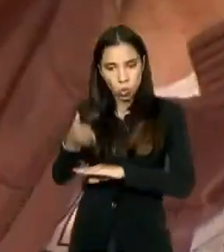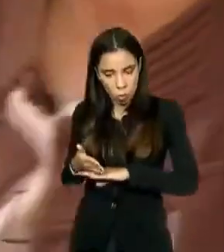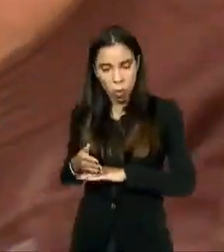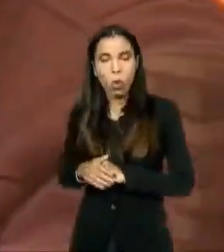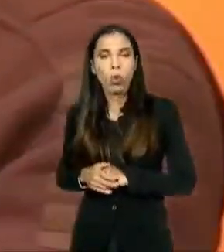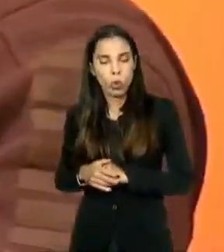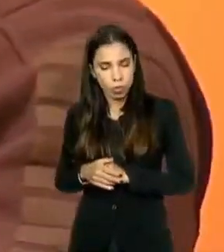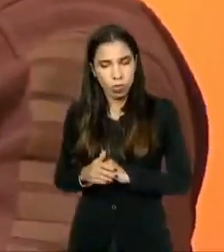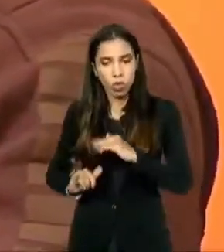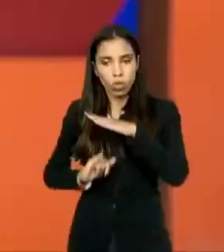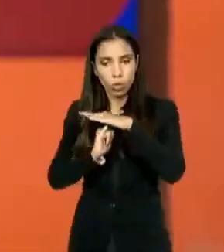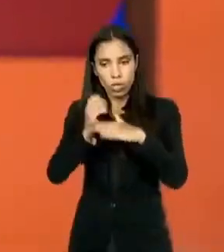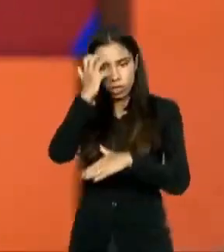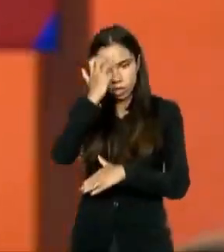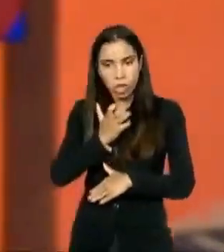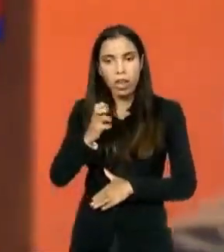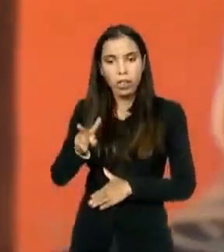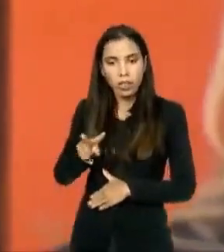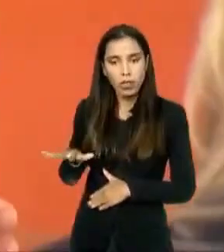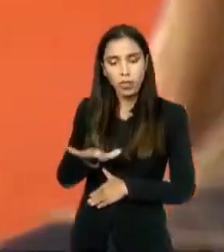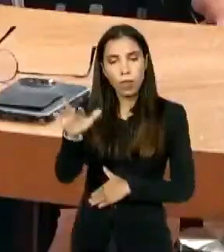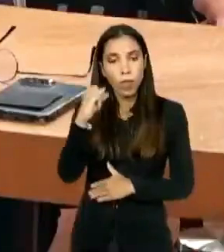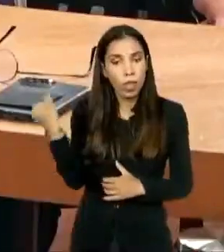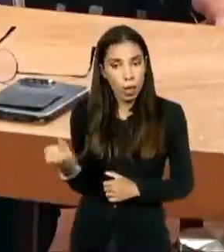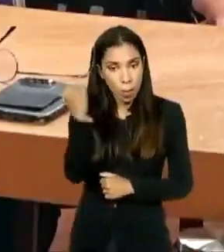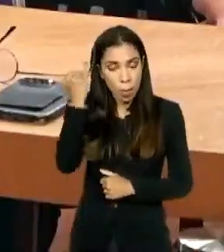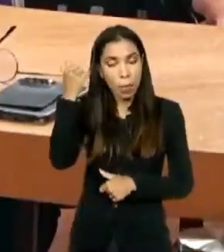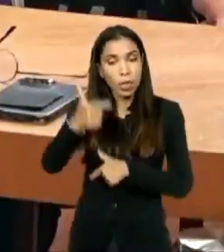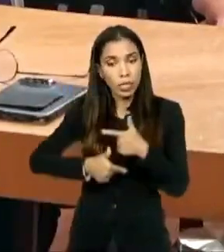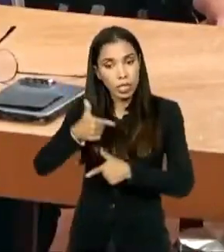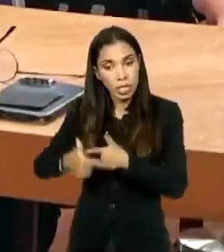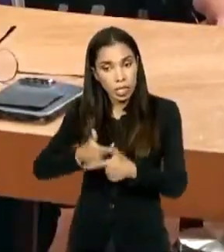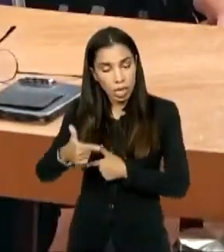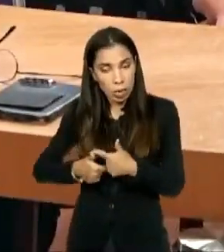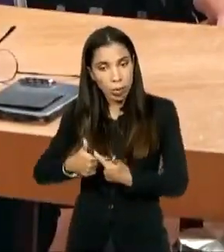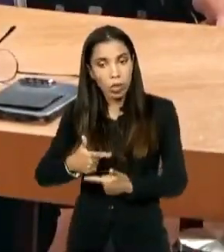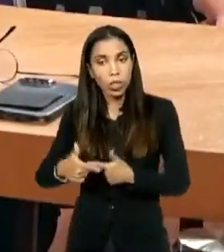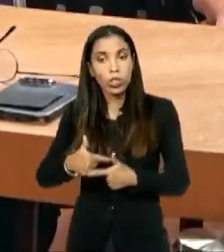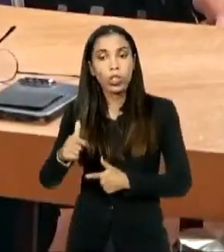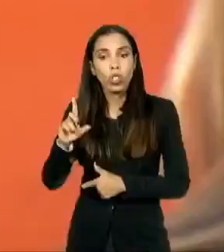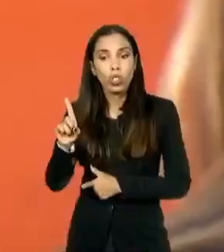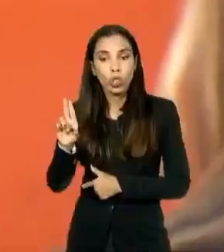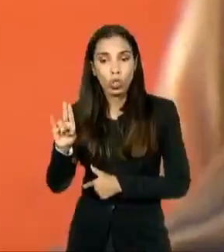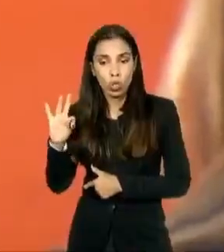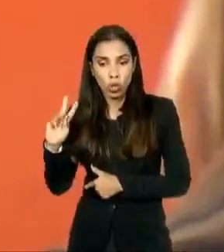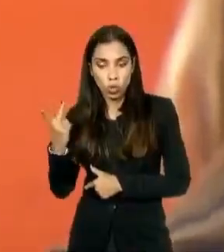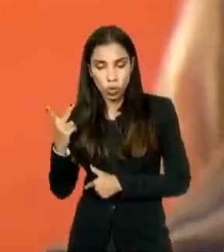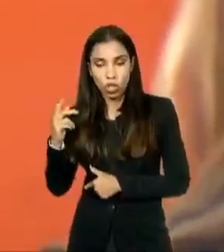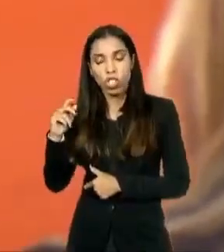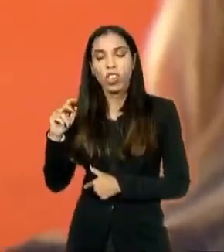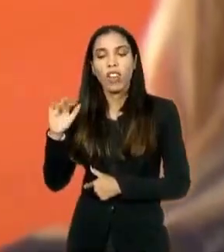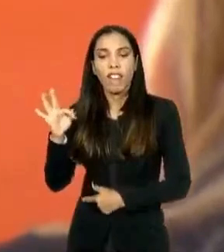Vidigal, importantíssima. Sim, sim. De teatro, um trabalho de teatro, Guto Fraga, um trabalho de pesquisa e tudo mais.